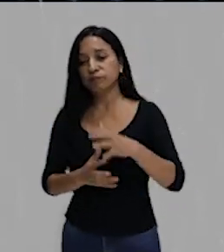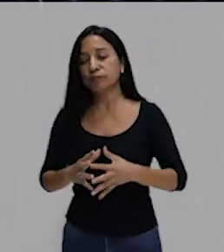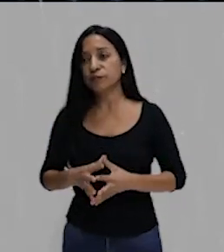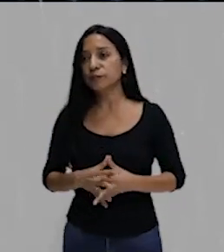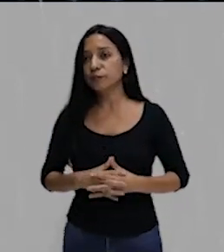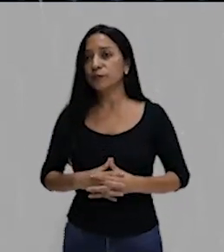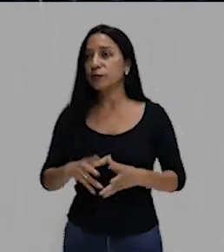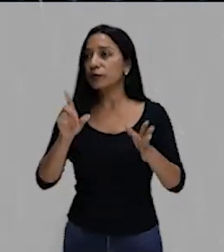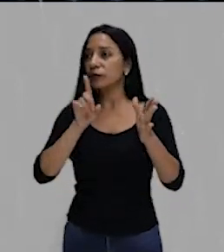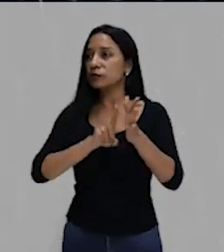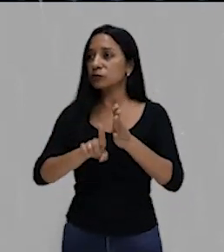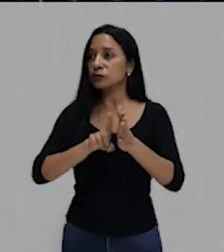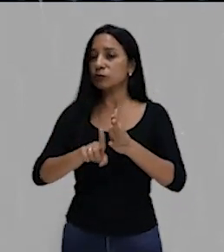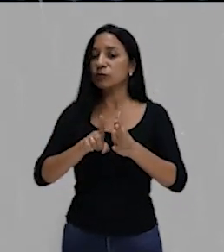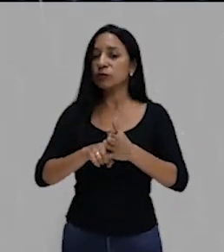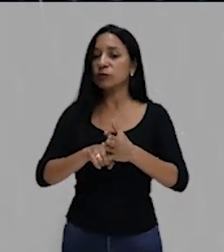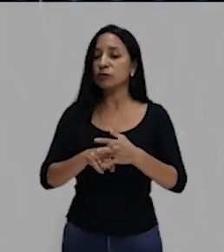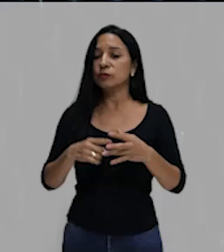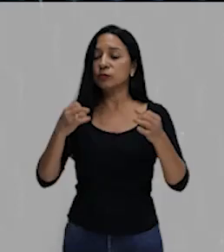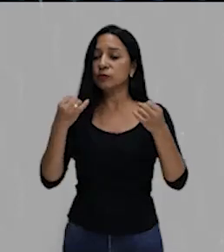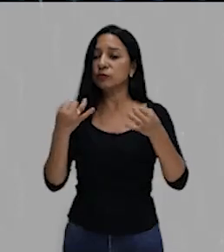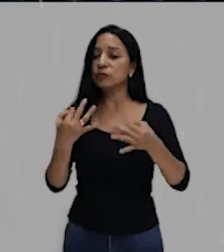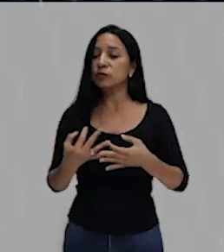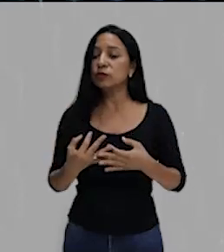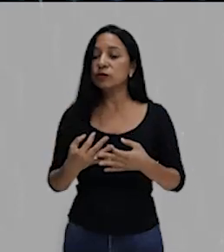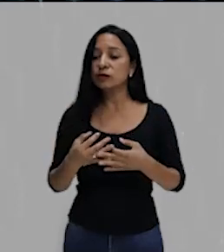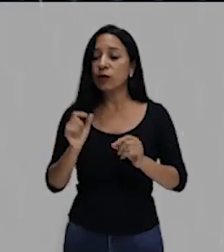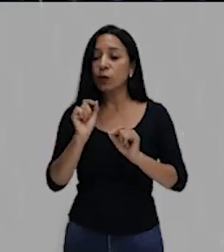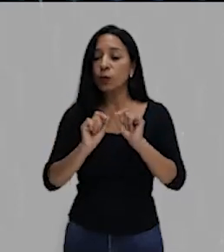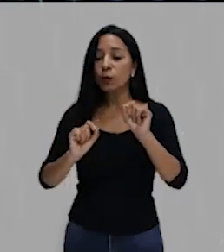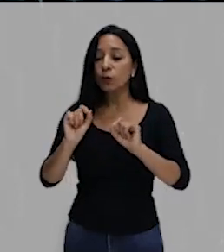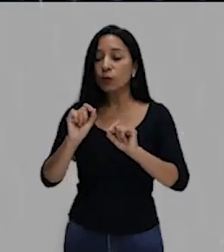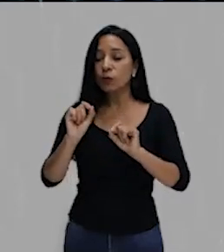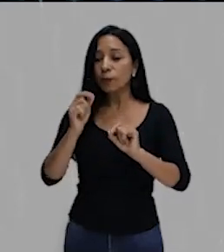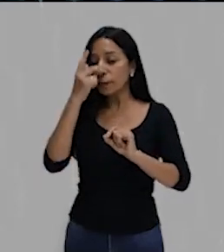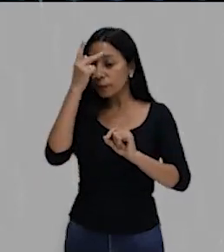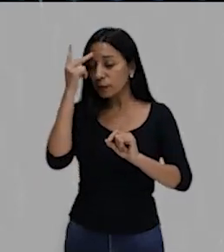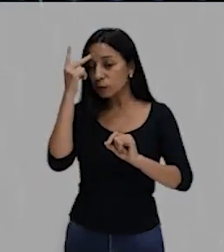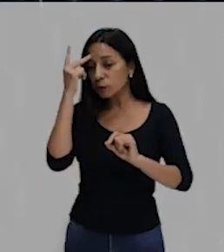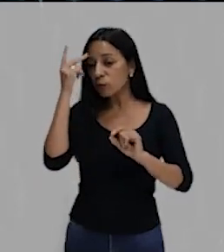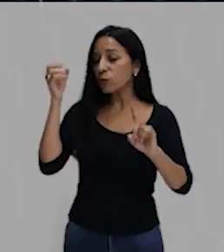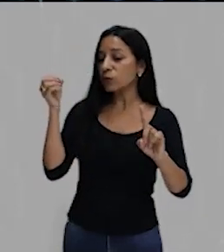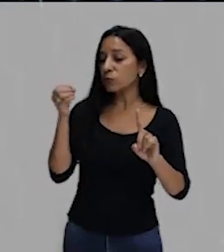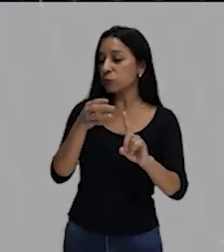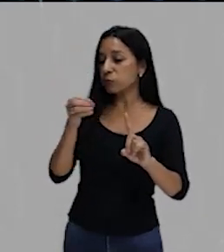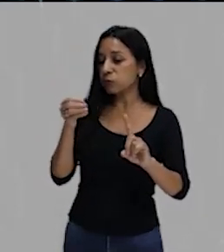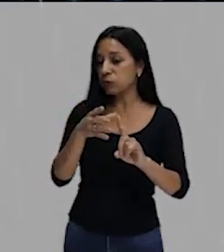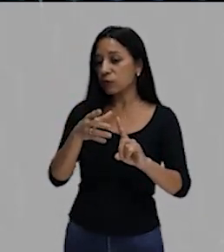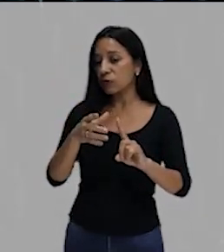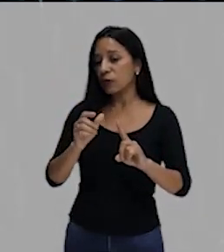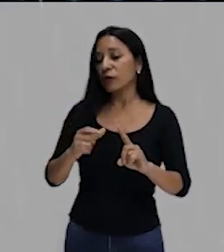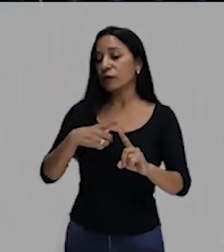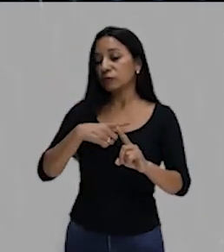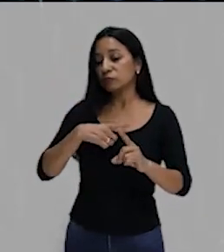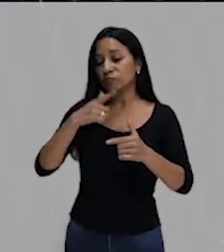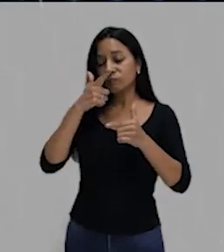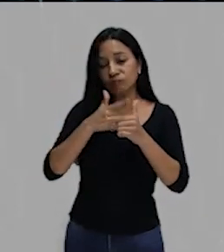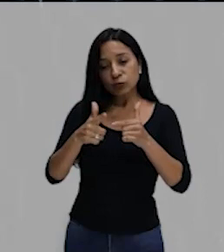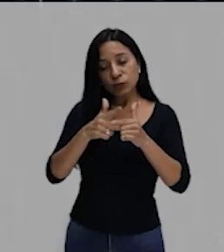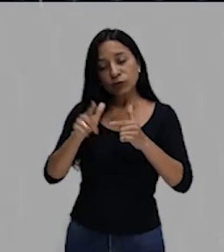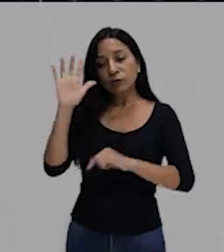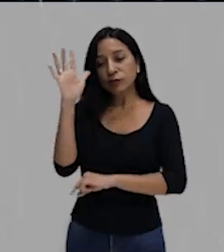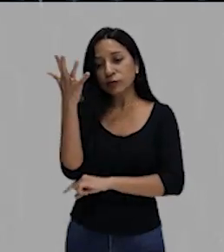esse questionamento ele fala: a humanidade ela está agredindo a natureza. Isso é fato. Você observa